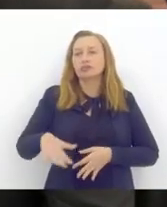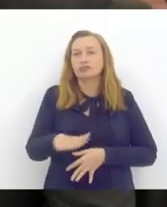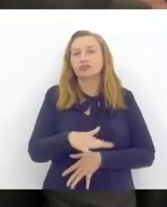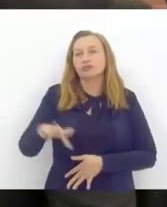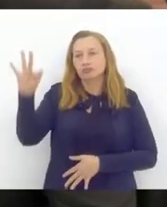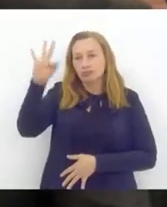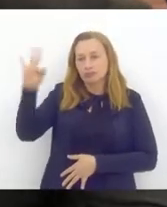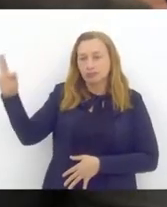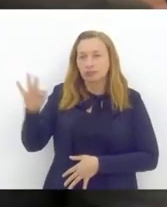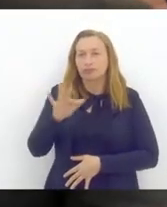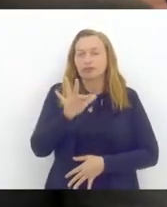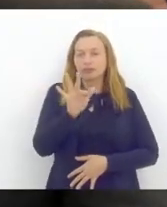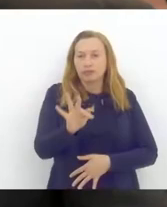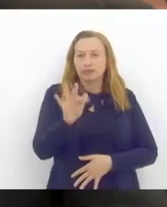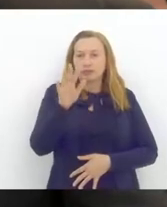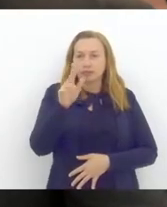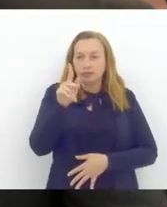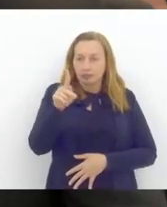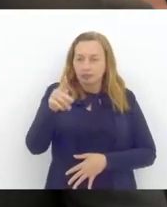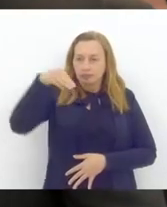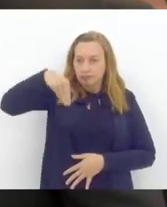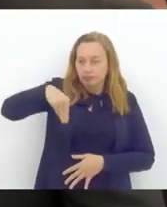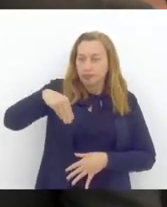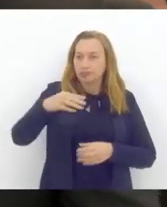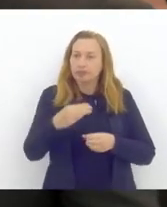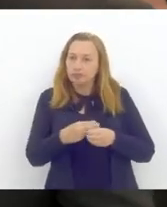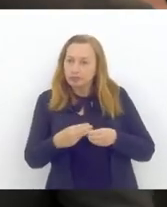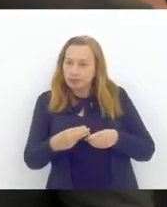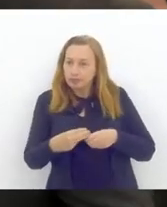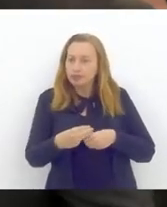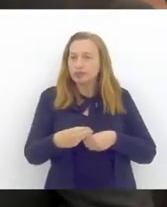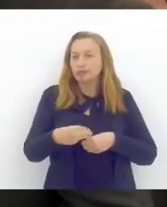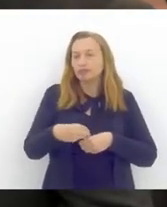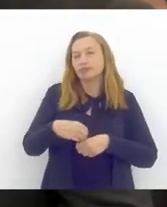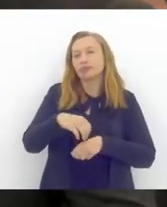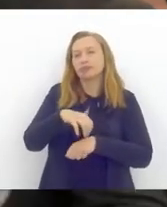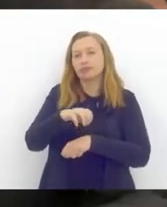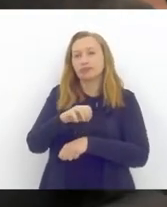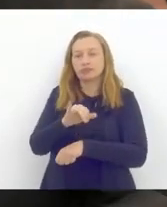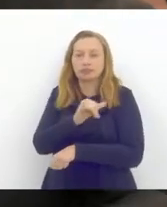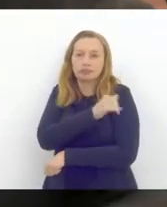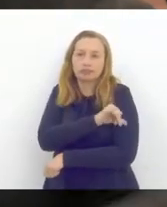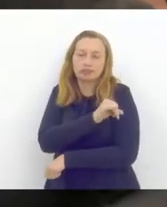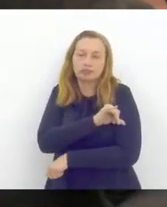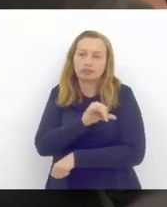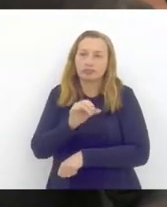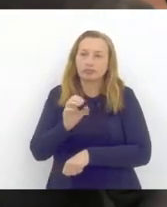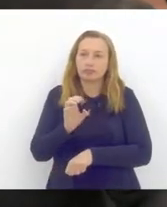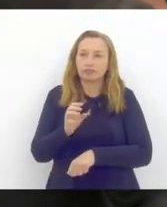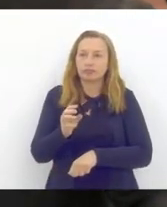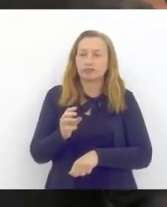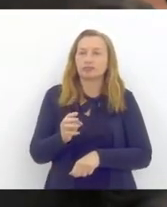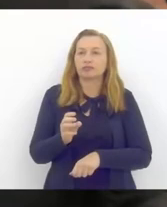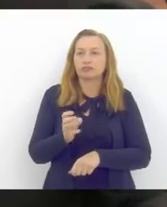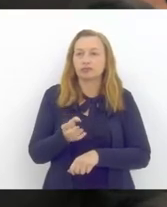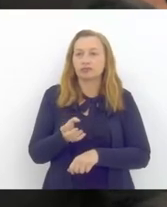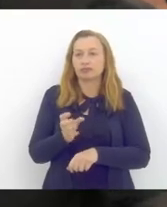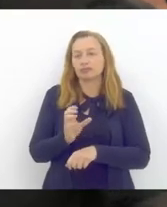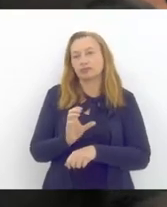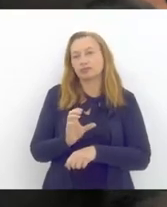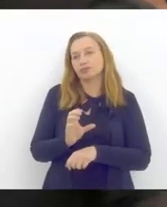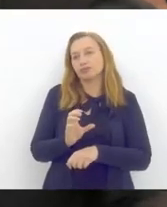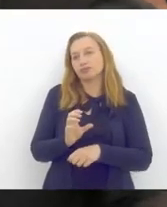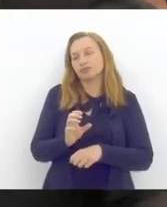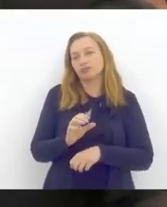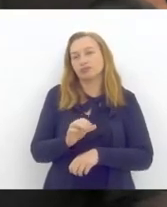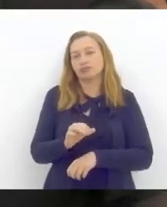que é o FPM, por exemplo, que o município do Rio de Janeiro recebe pouco mais de 300 milhões ano, enquanto que